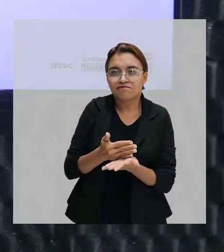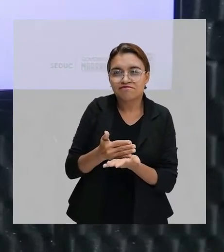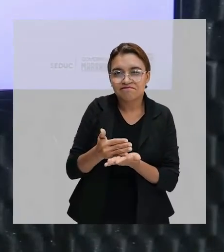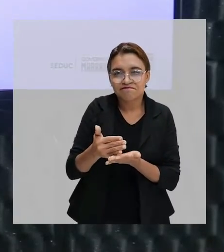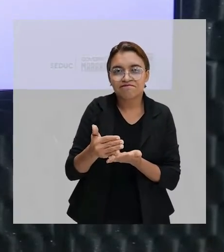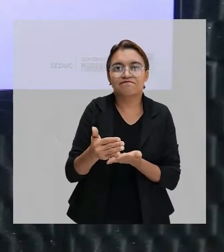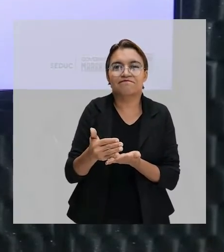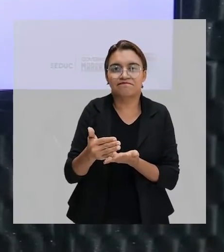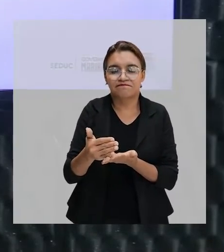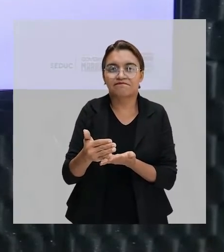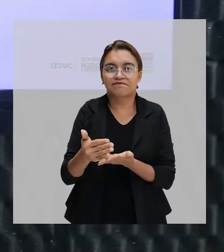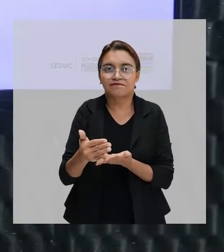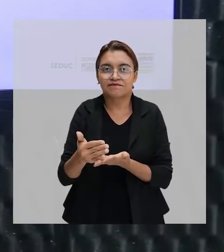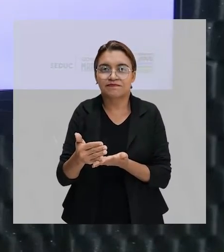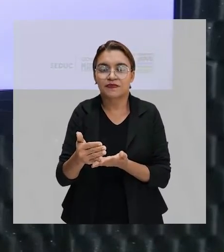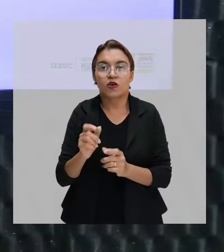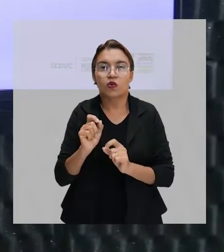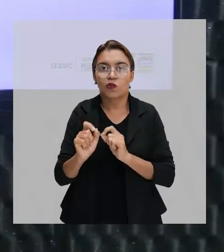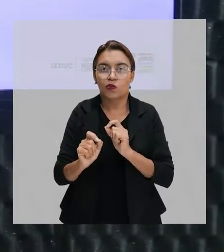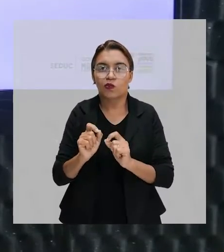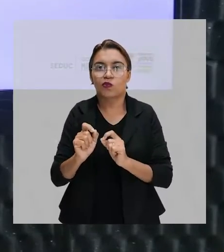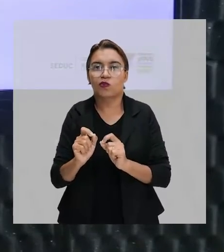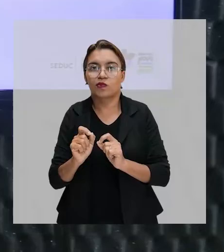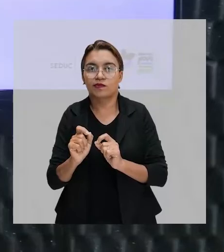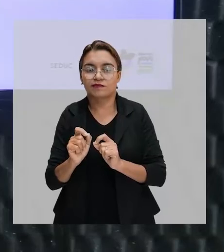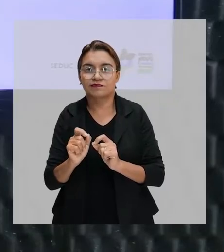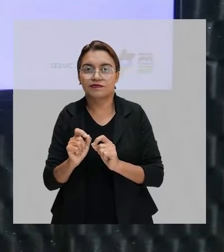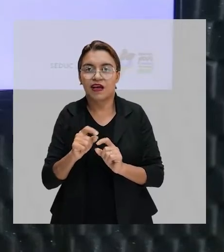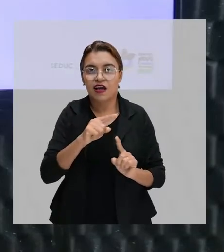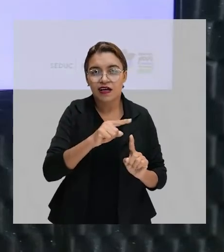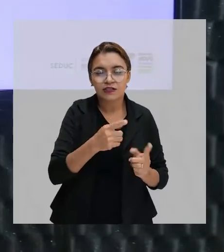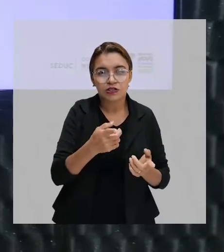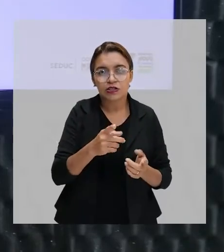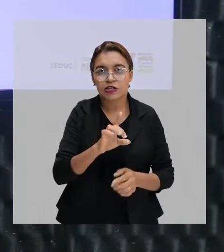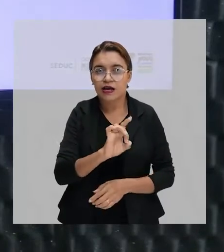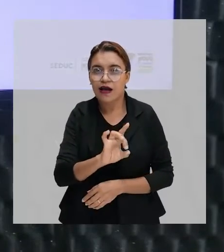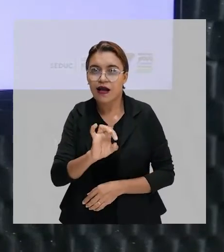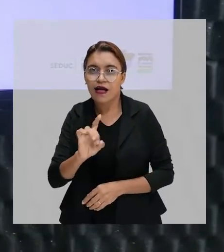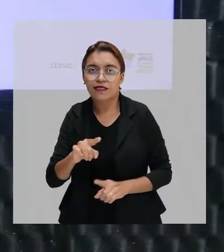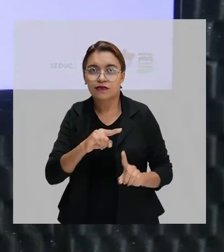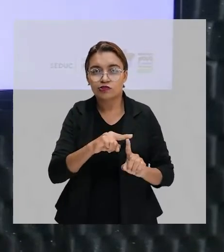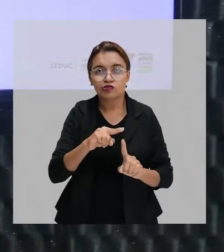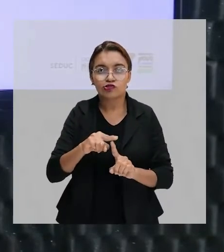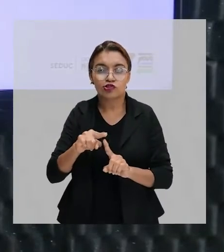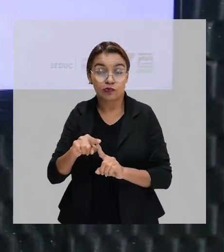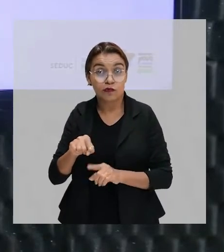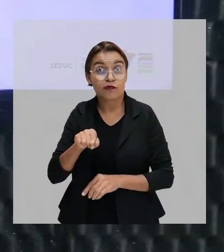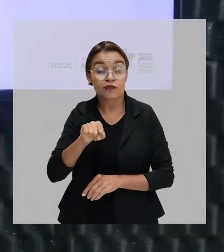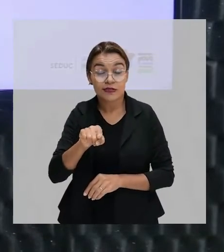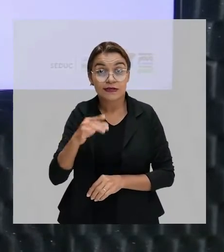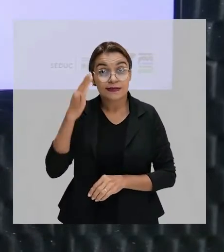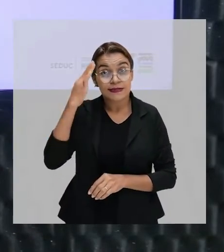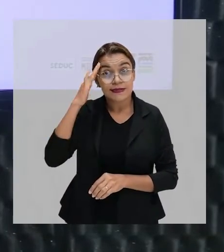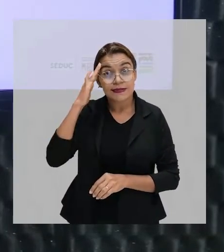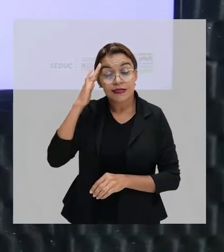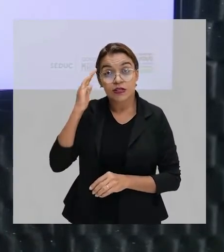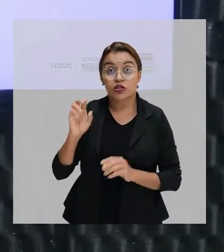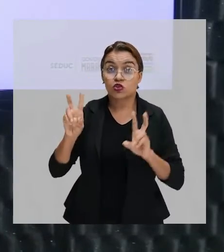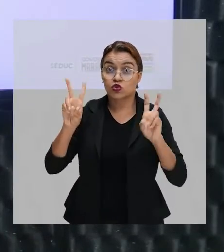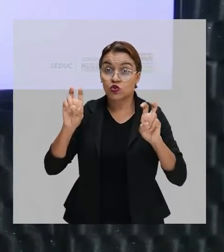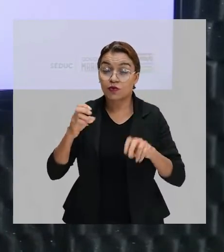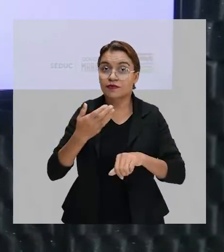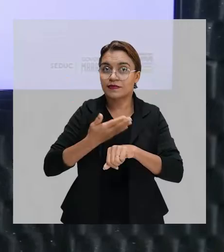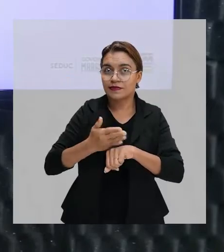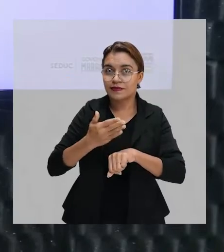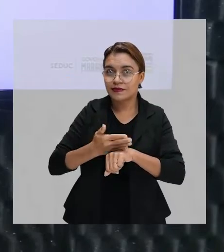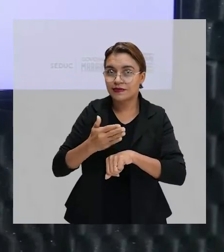a aprofundar princípio por princípio para que vocês entendam como é que funciona a questão do treinamento